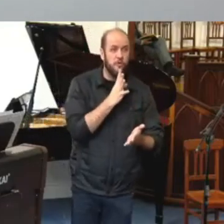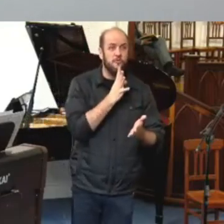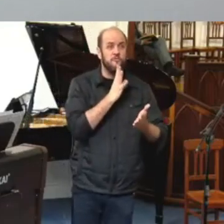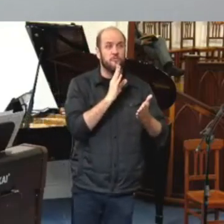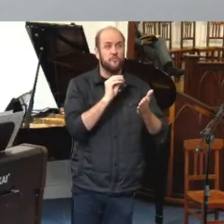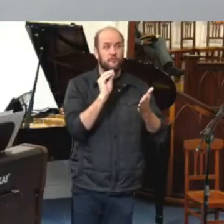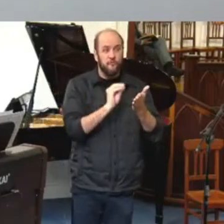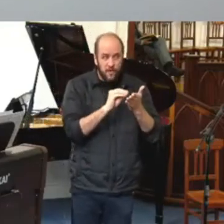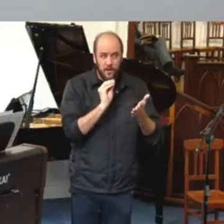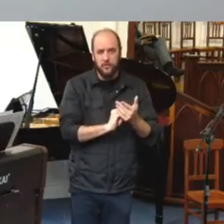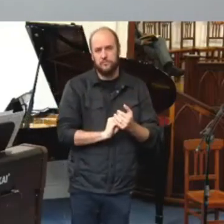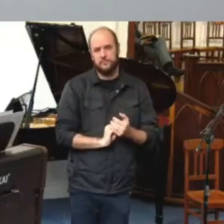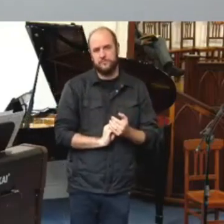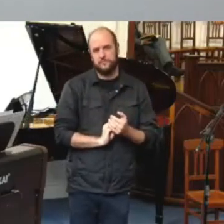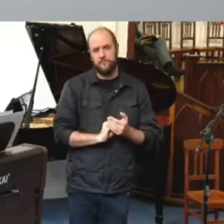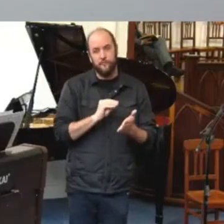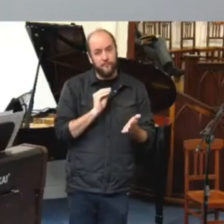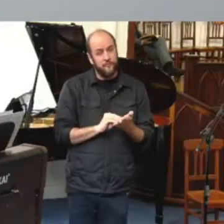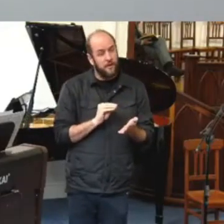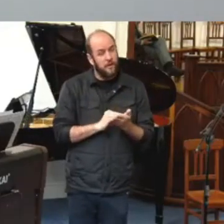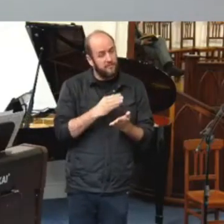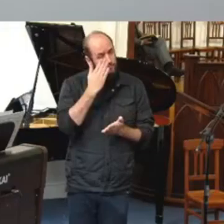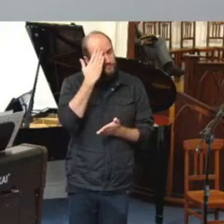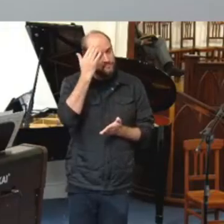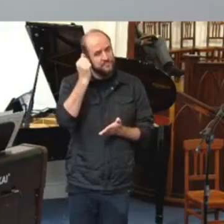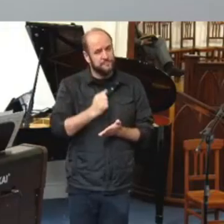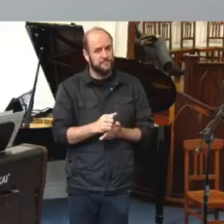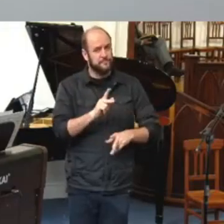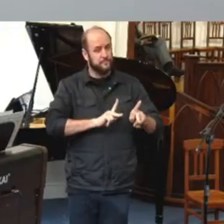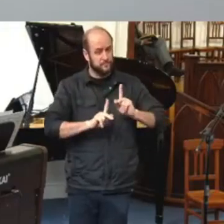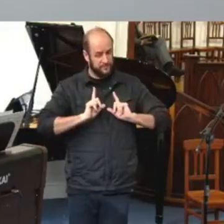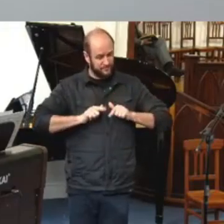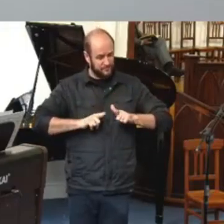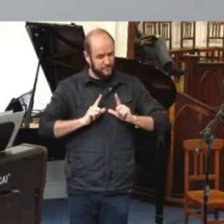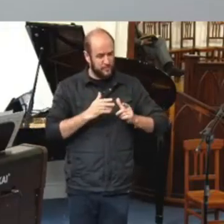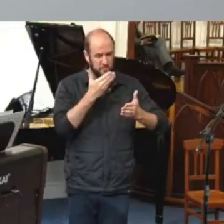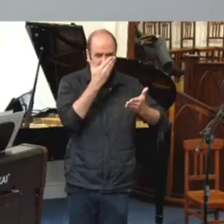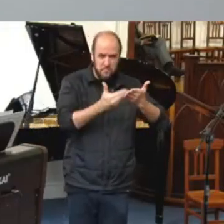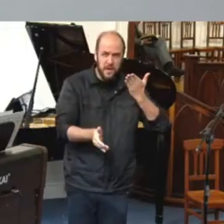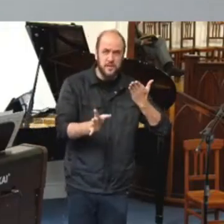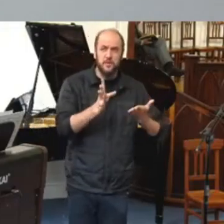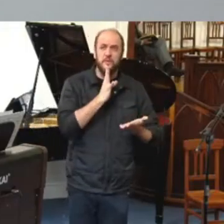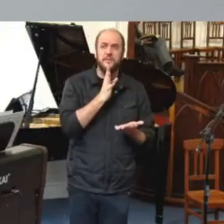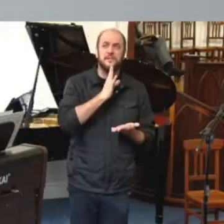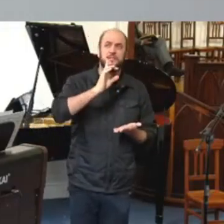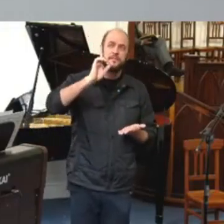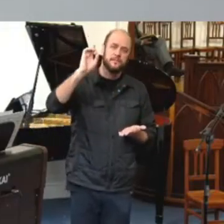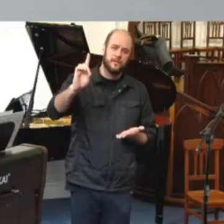lá em Oséias? Quando o povo de Israel estava perecendo porque perdeu o conhecimento.